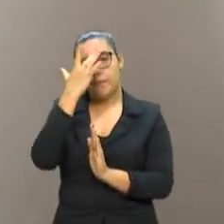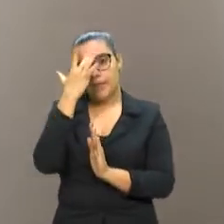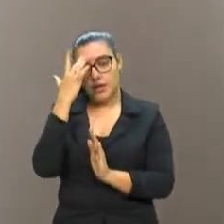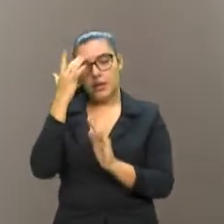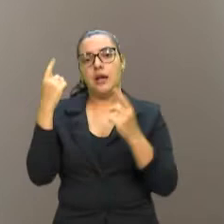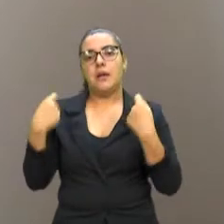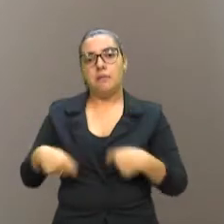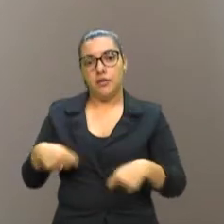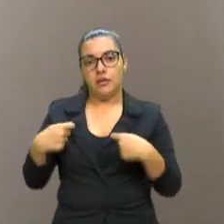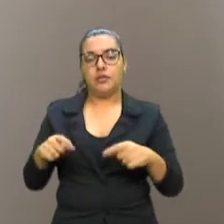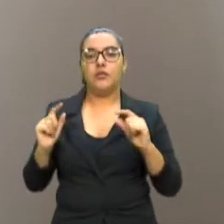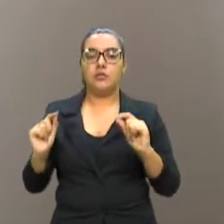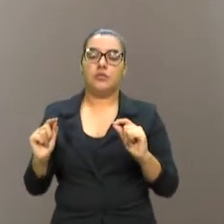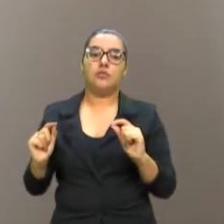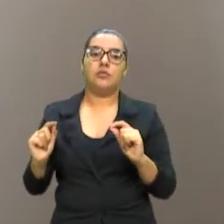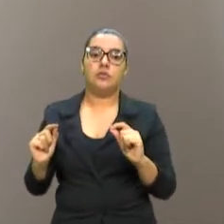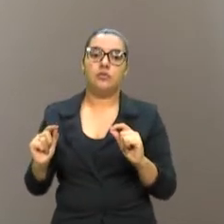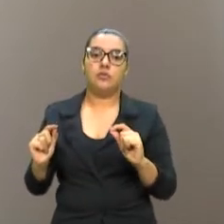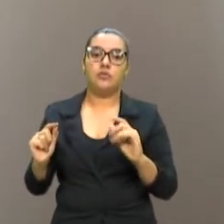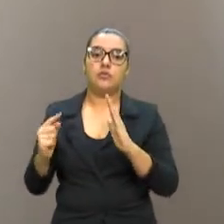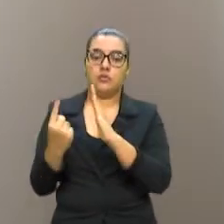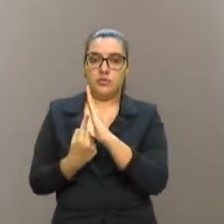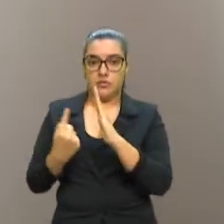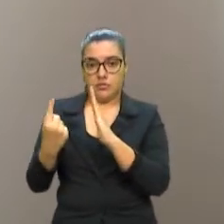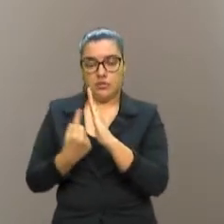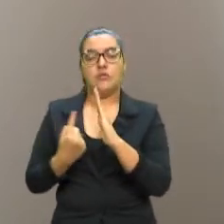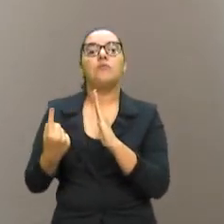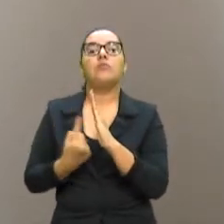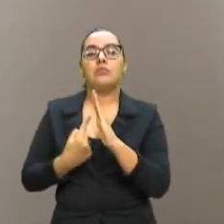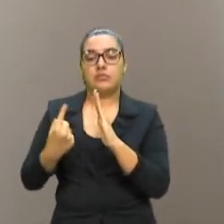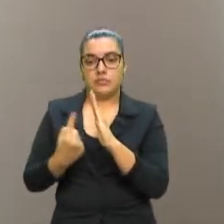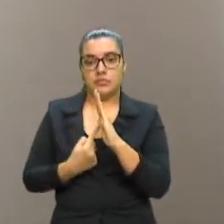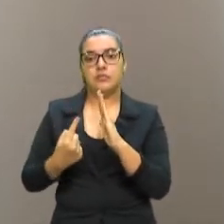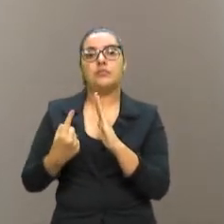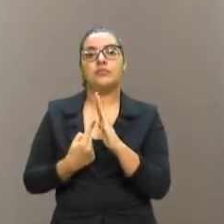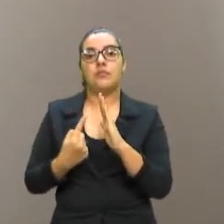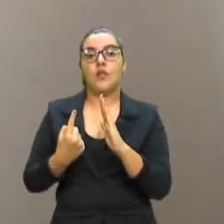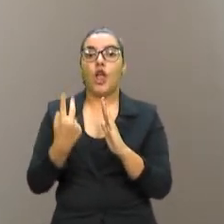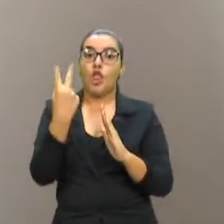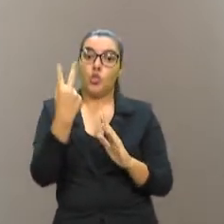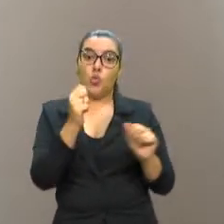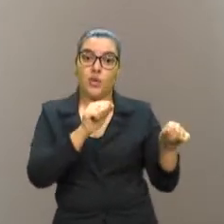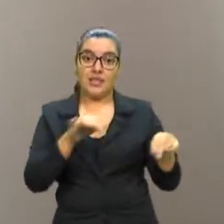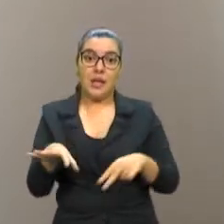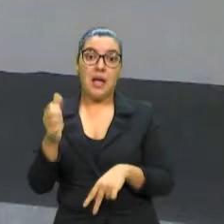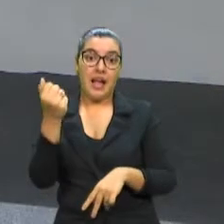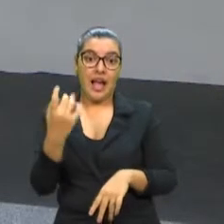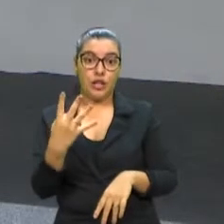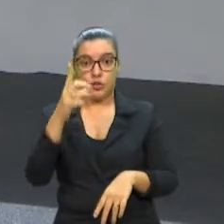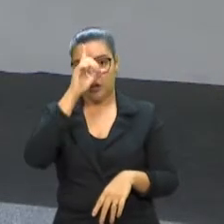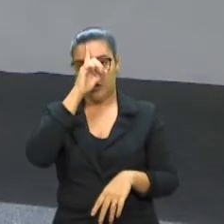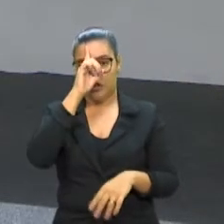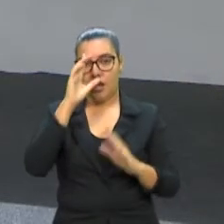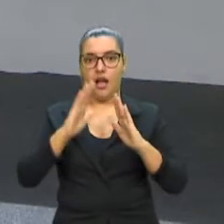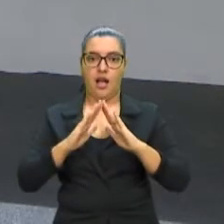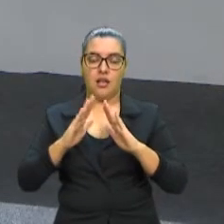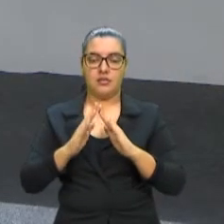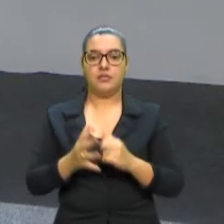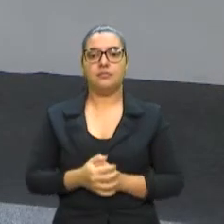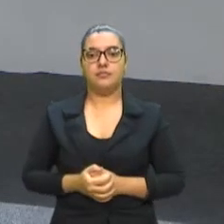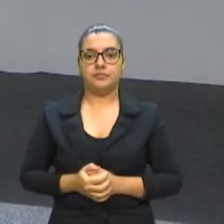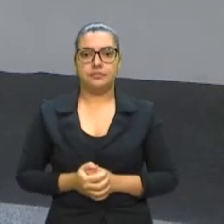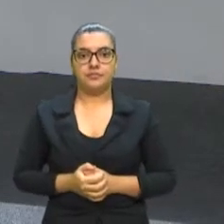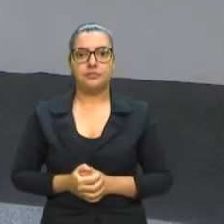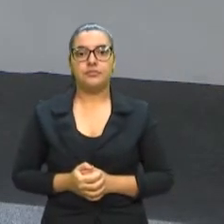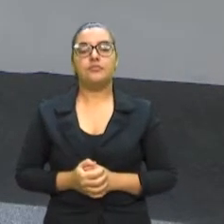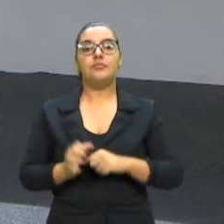ficar de quarentena, quer dizer, 2 semanas, 14 dias em casa. A